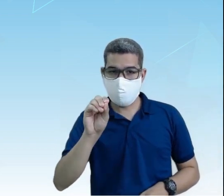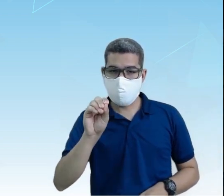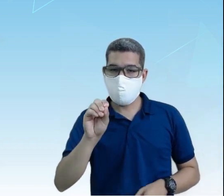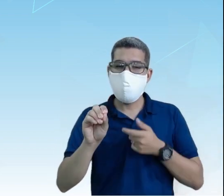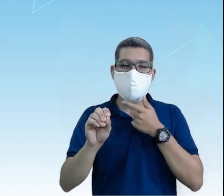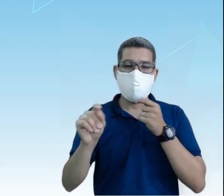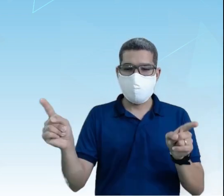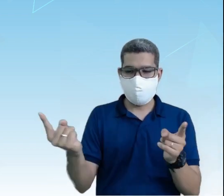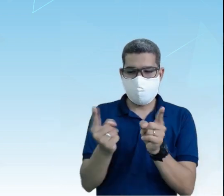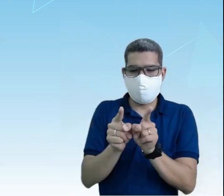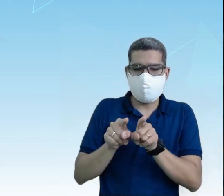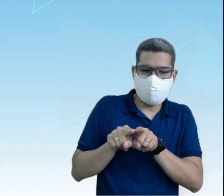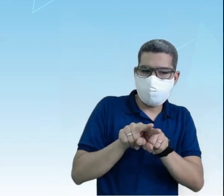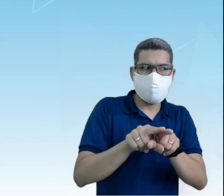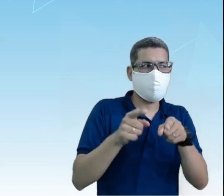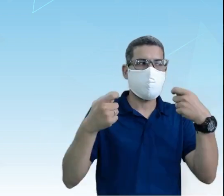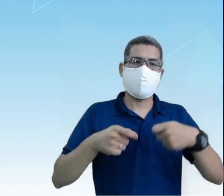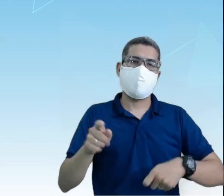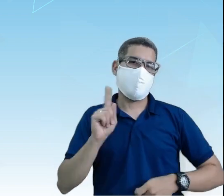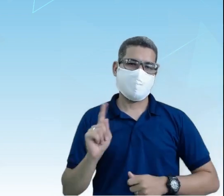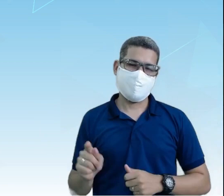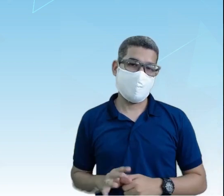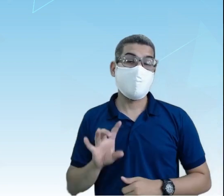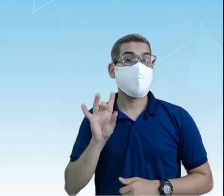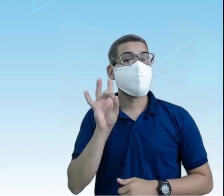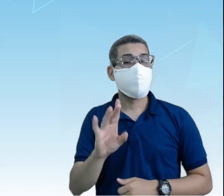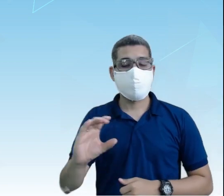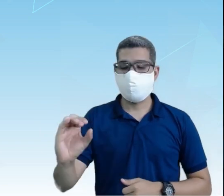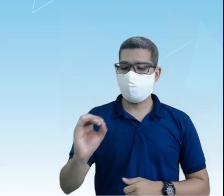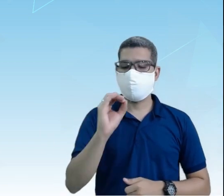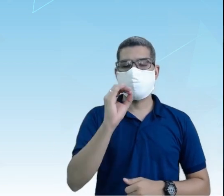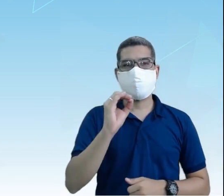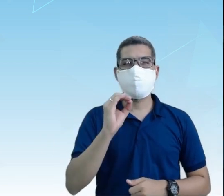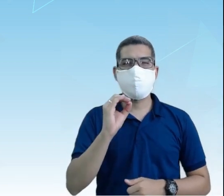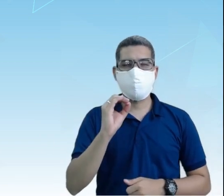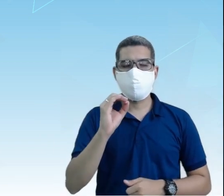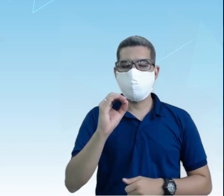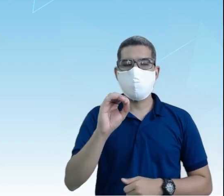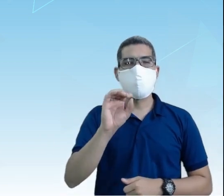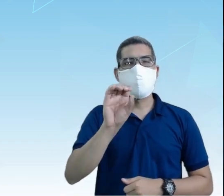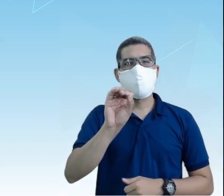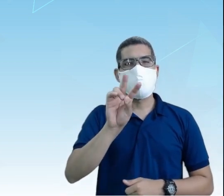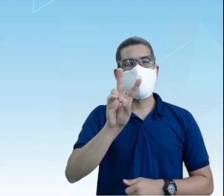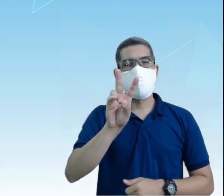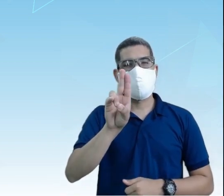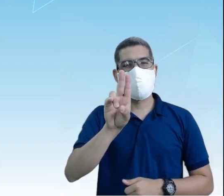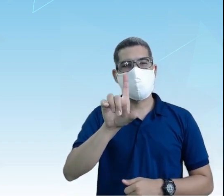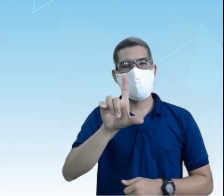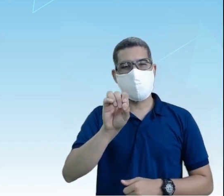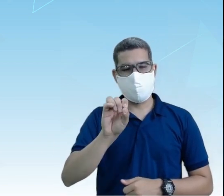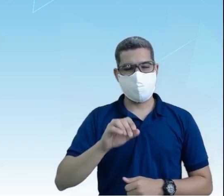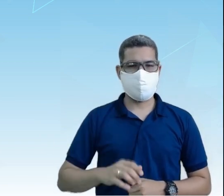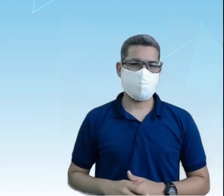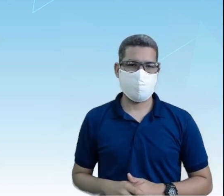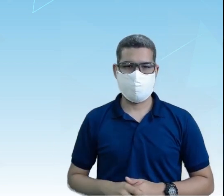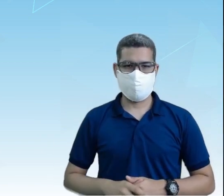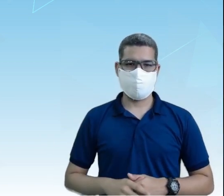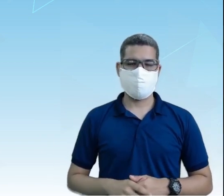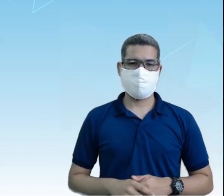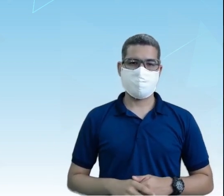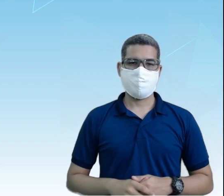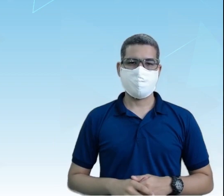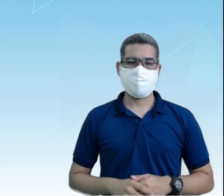macho. Só o óvulo. O óvulo que não foi fecundado é justamente aí a questão do